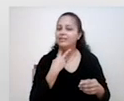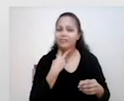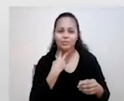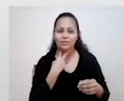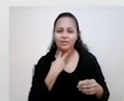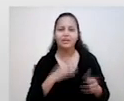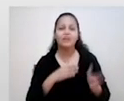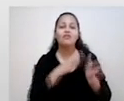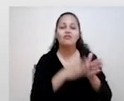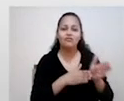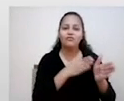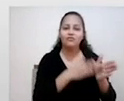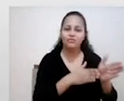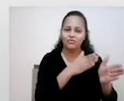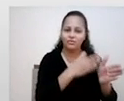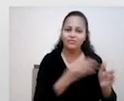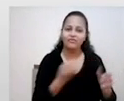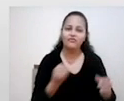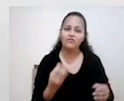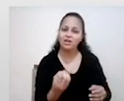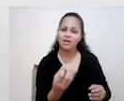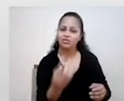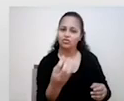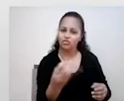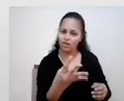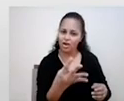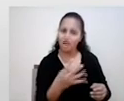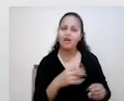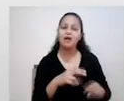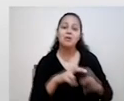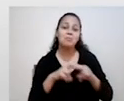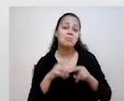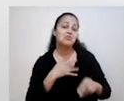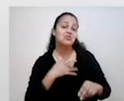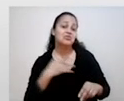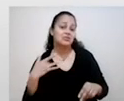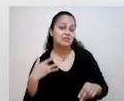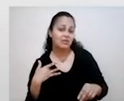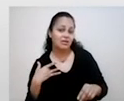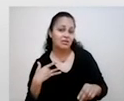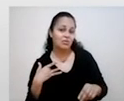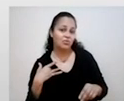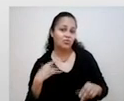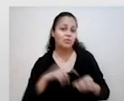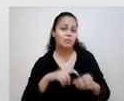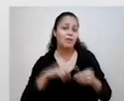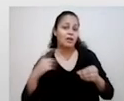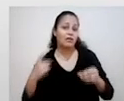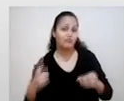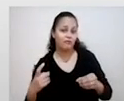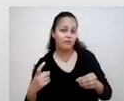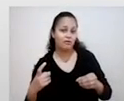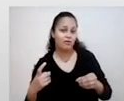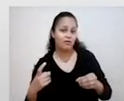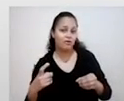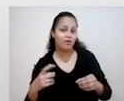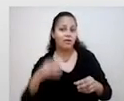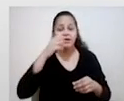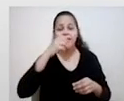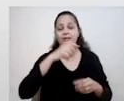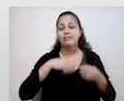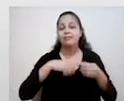viajar por lazer, estudo, motivo de saúde ou outro, para fora da zona urbana ou da zona rural do município